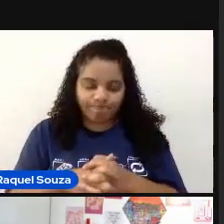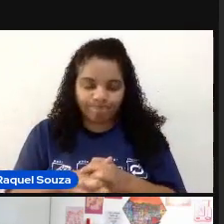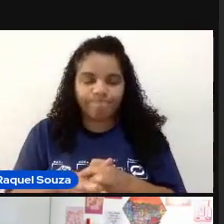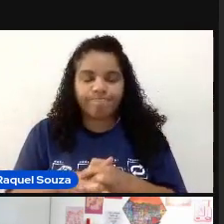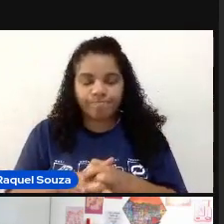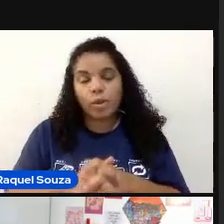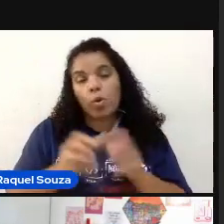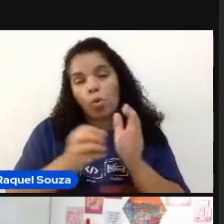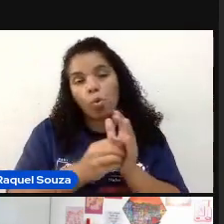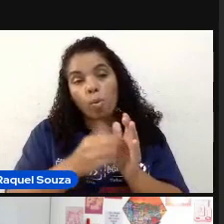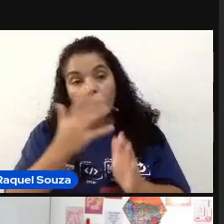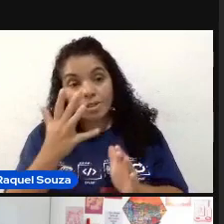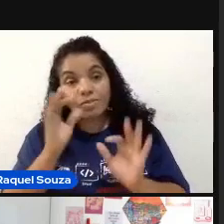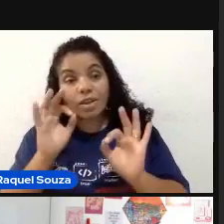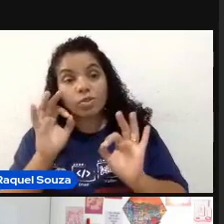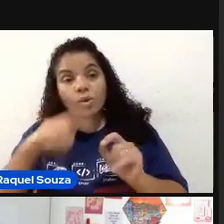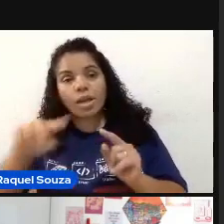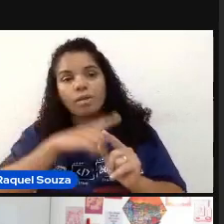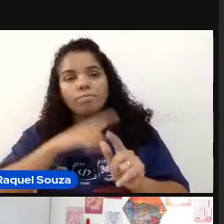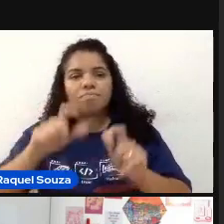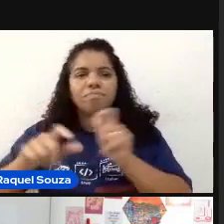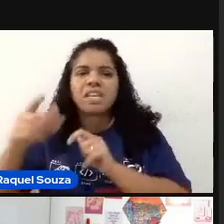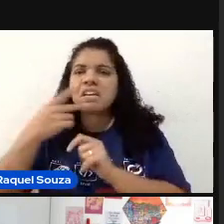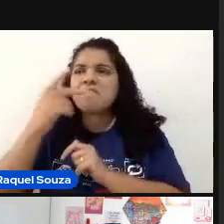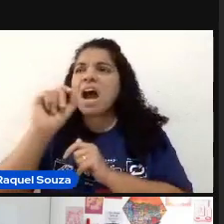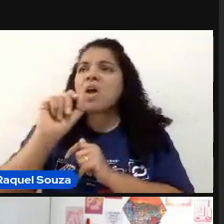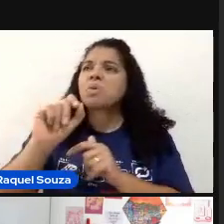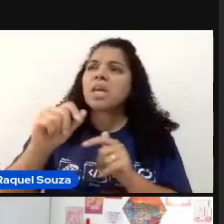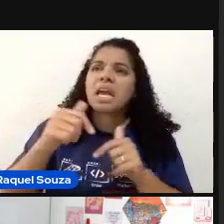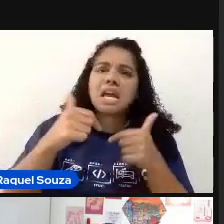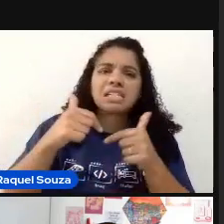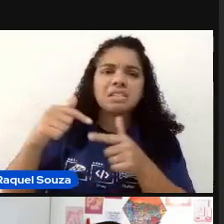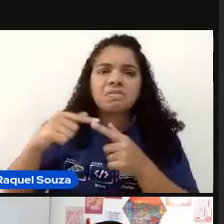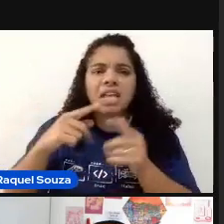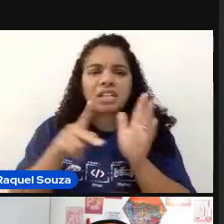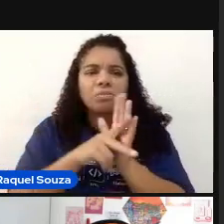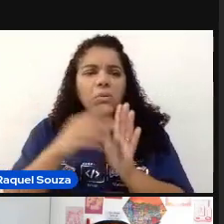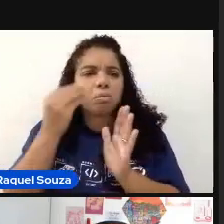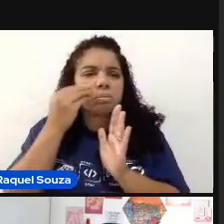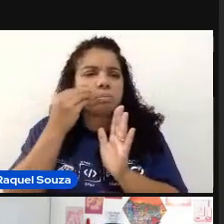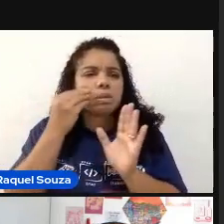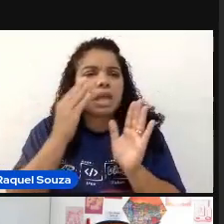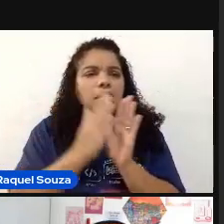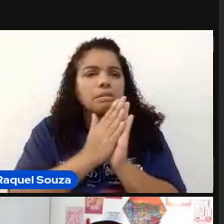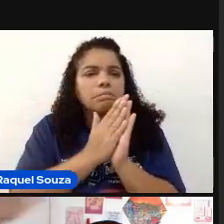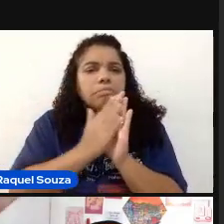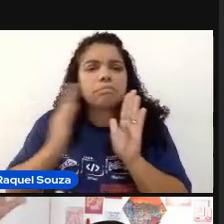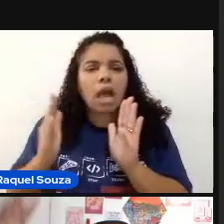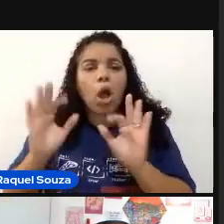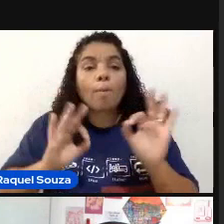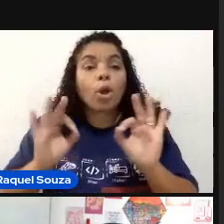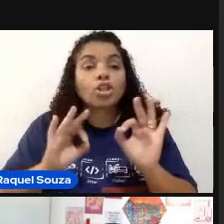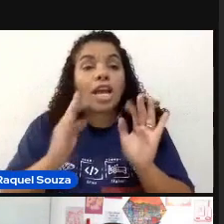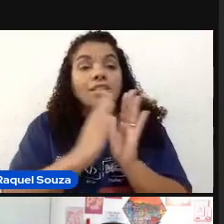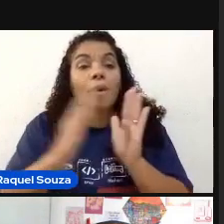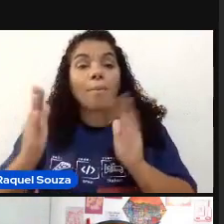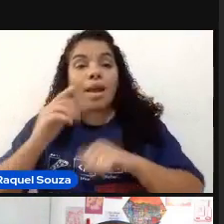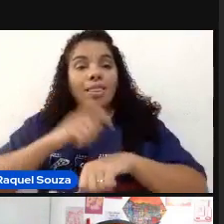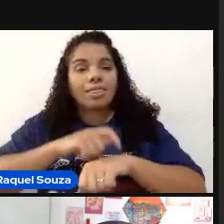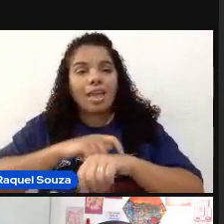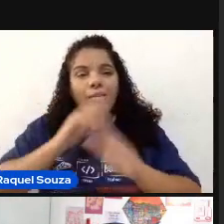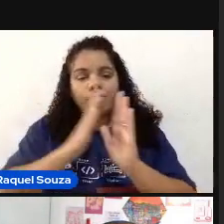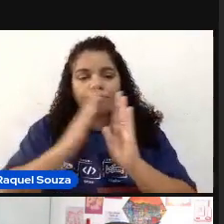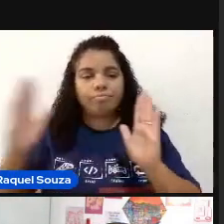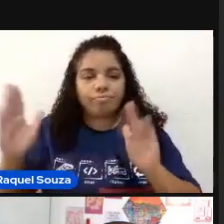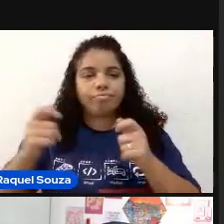vezes, essas pessoas dizem que as atividades de testes elas acabam estendendo o projeto, ou seja, aumentando ali o burn down